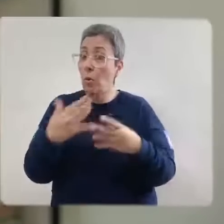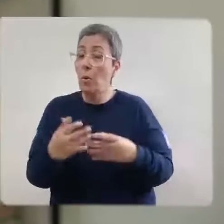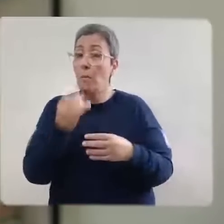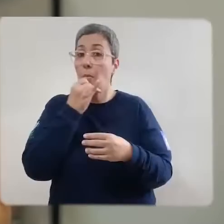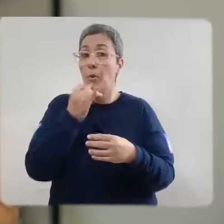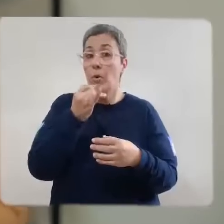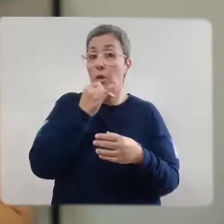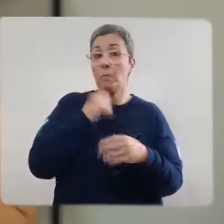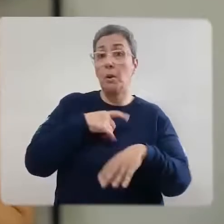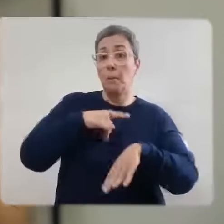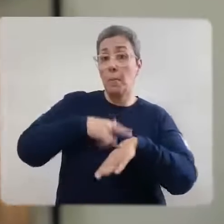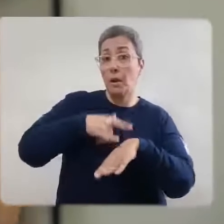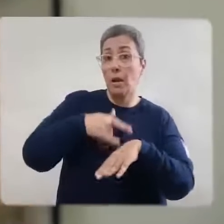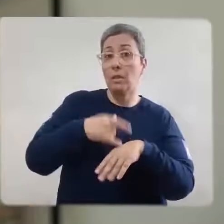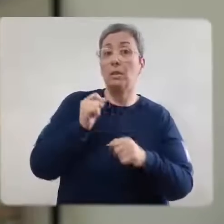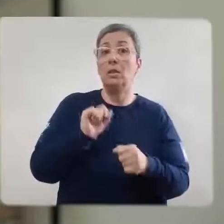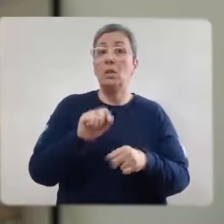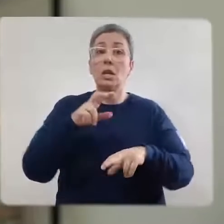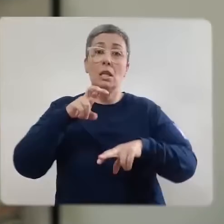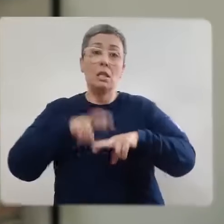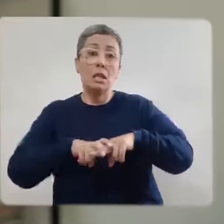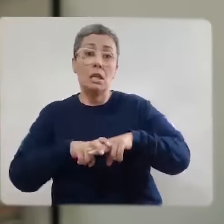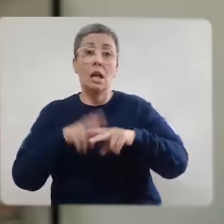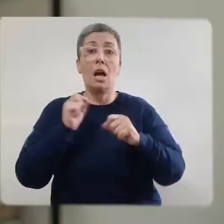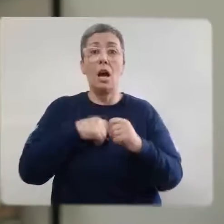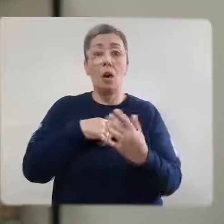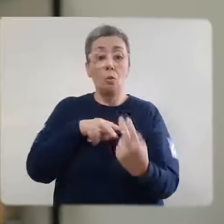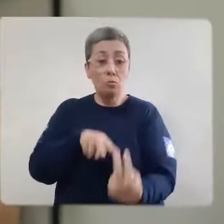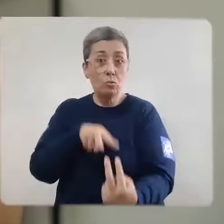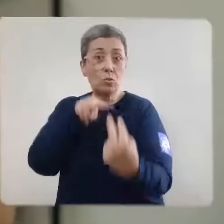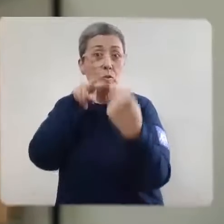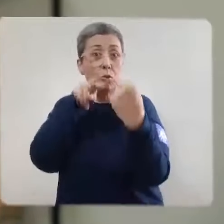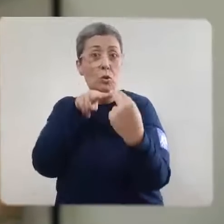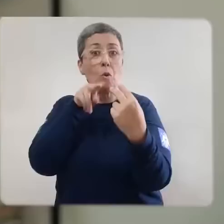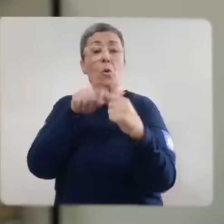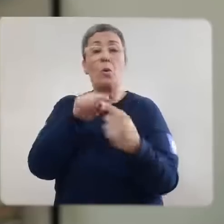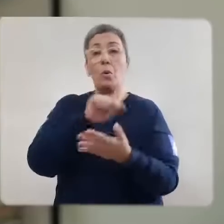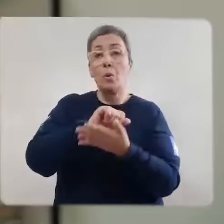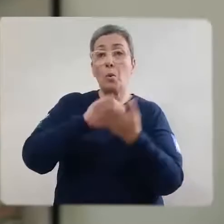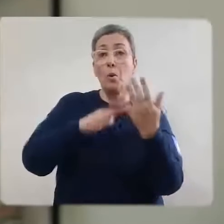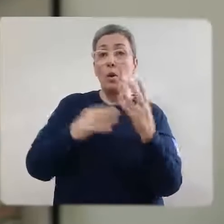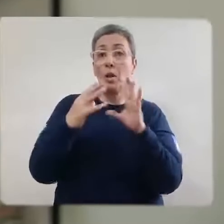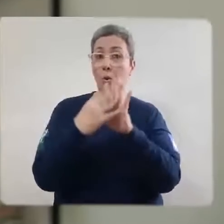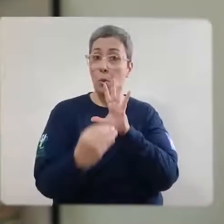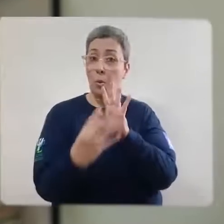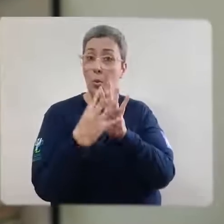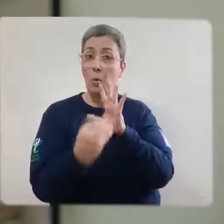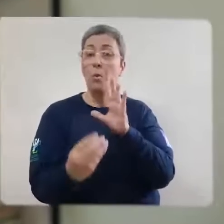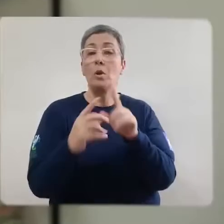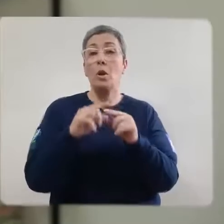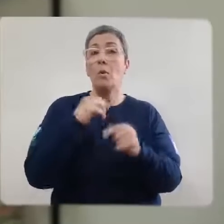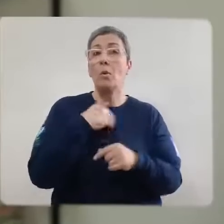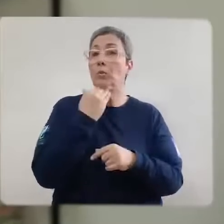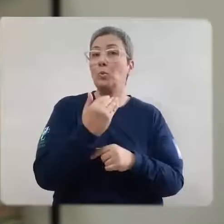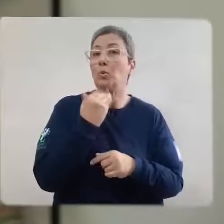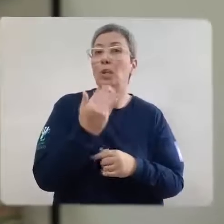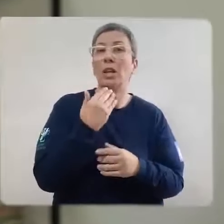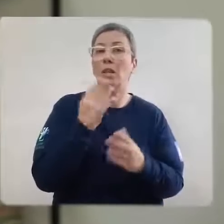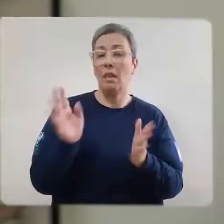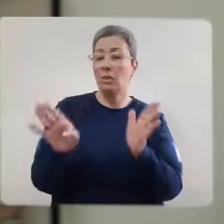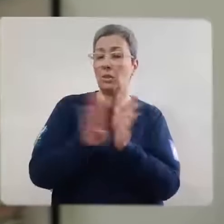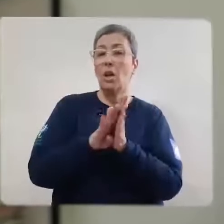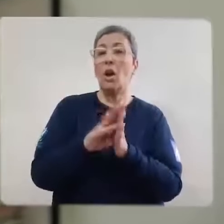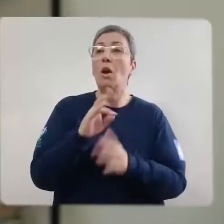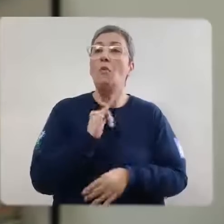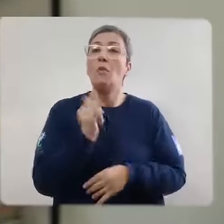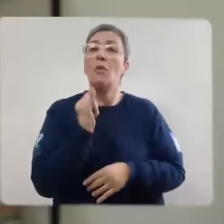como atividades de sentar, atividades de contato visual, atividades de imitação. Então não adianta ele chegar e